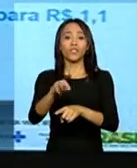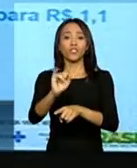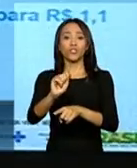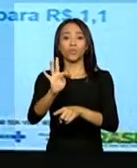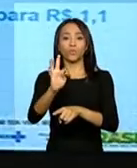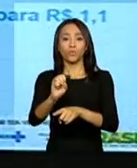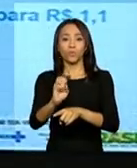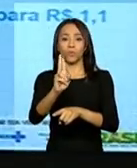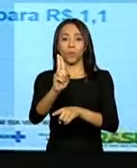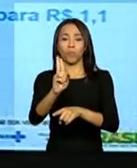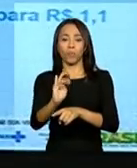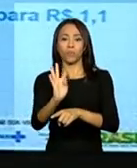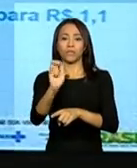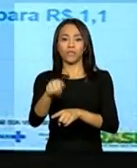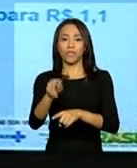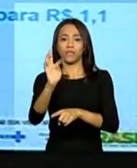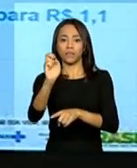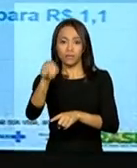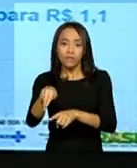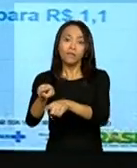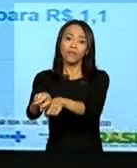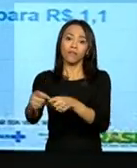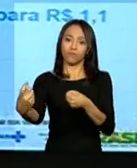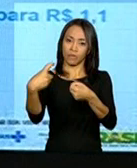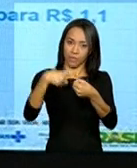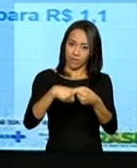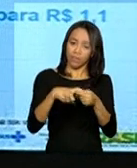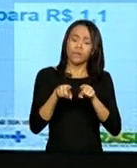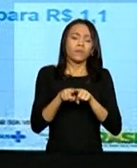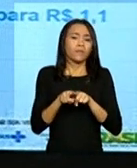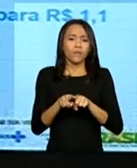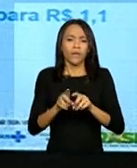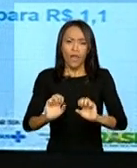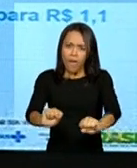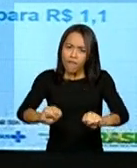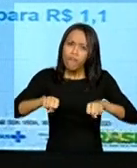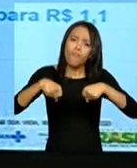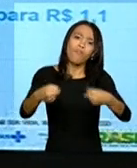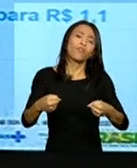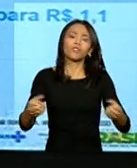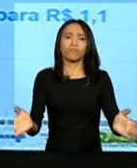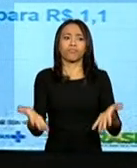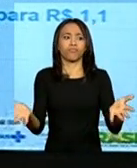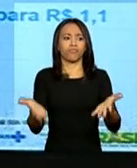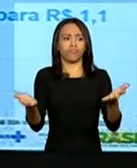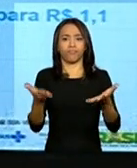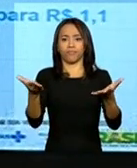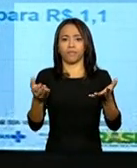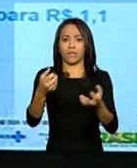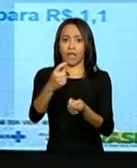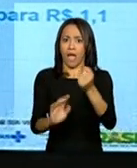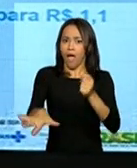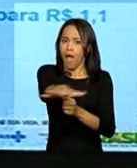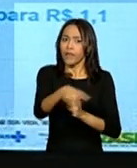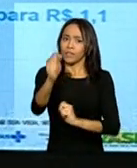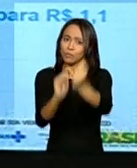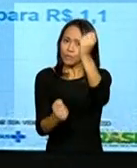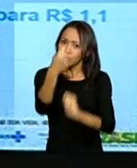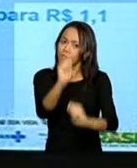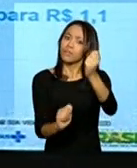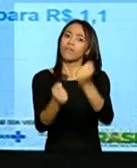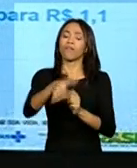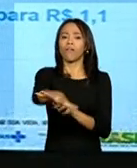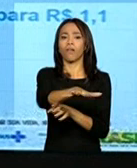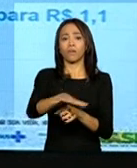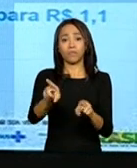reforça eh o complexo eh eh industrial da Saúde na qual o Ministério da Saúde com a